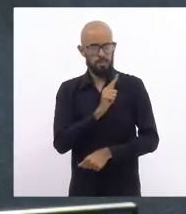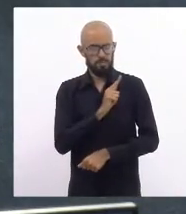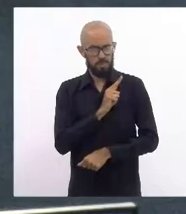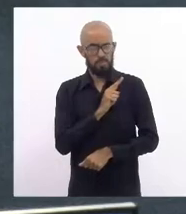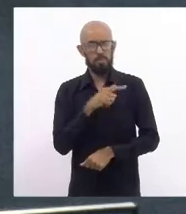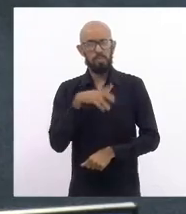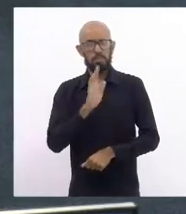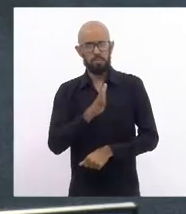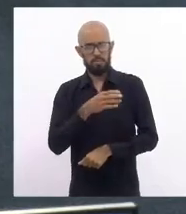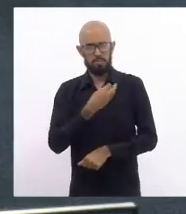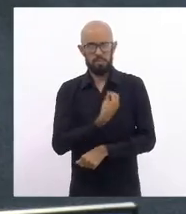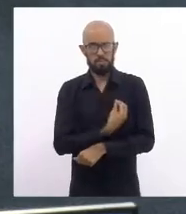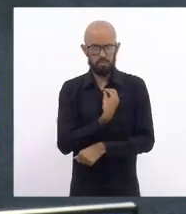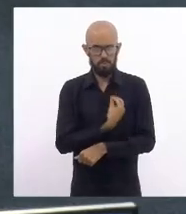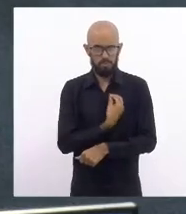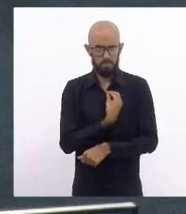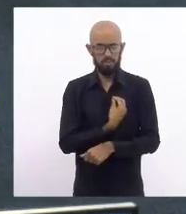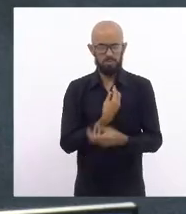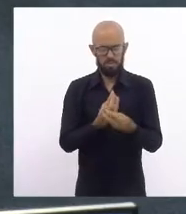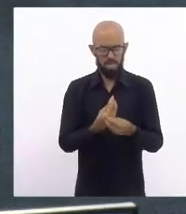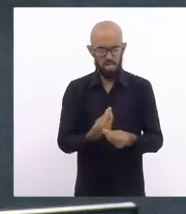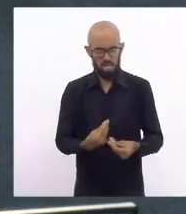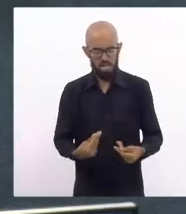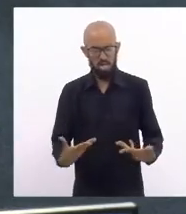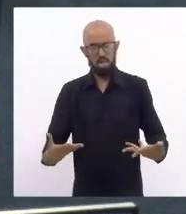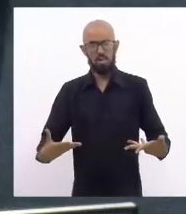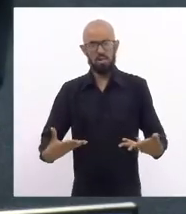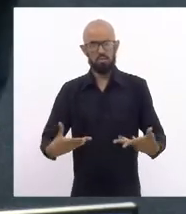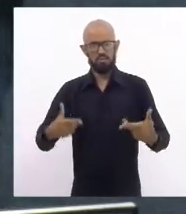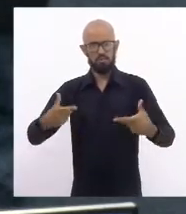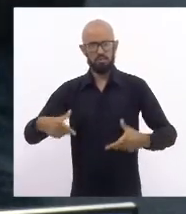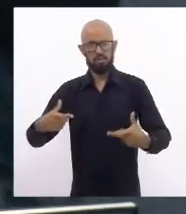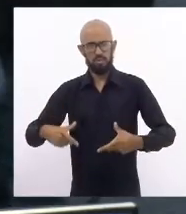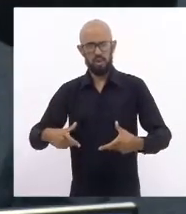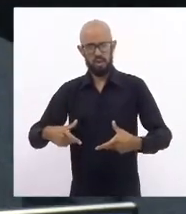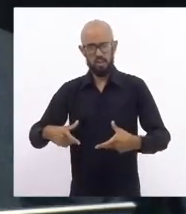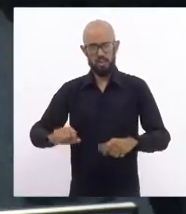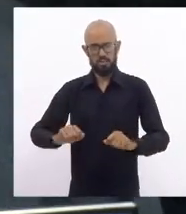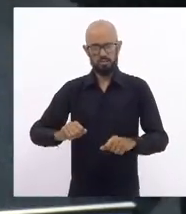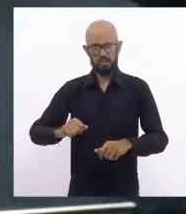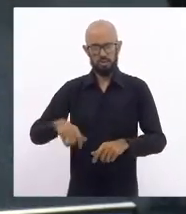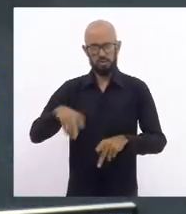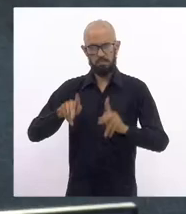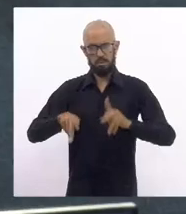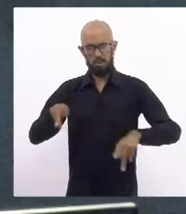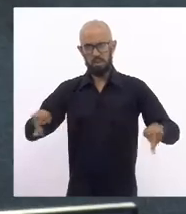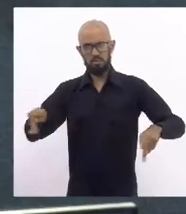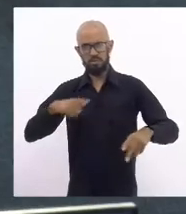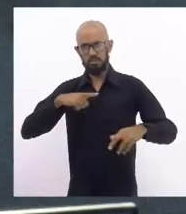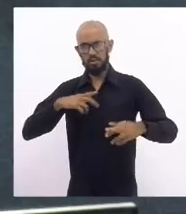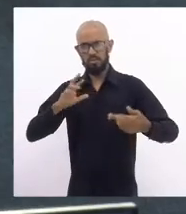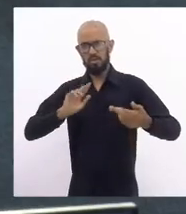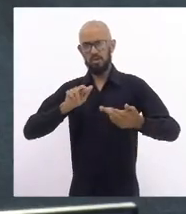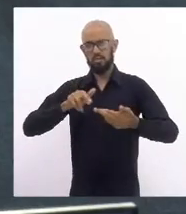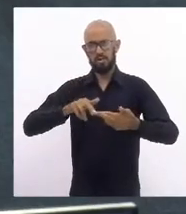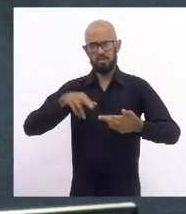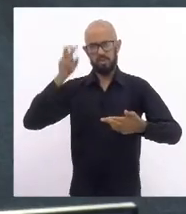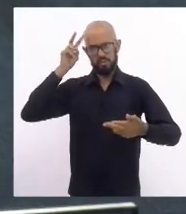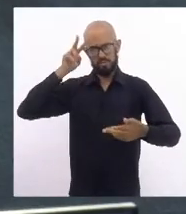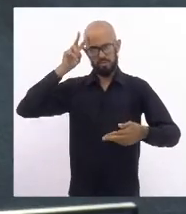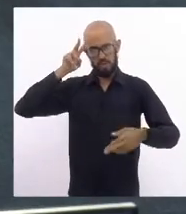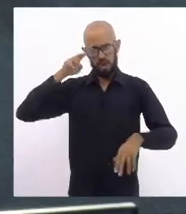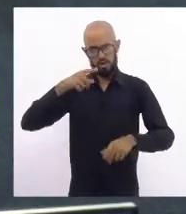já vive esse escasseamento de espaços onde as pessoas se referenciem com a história da